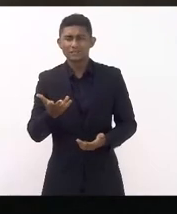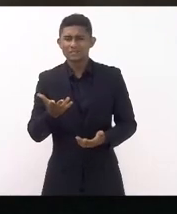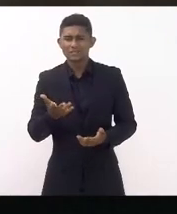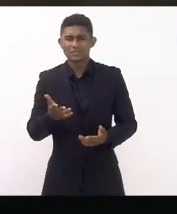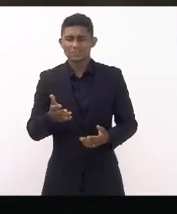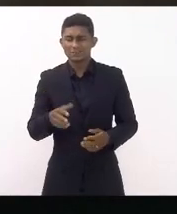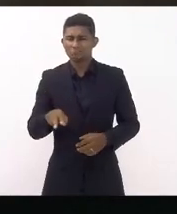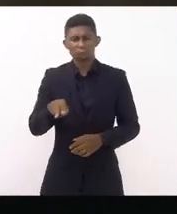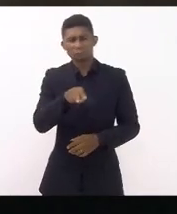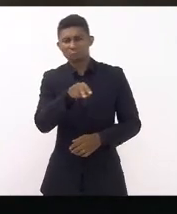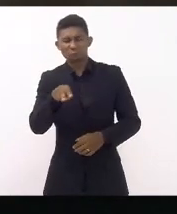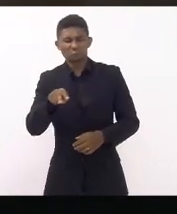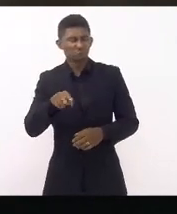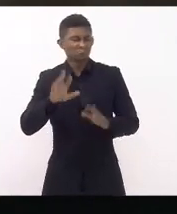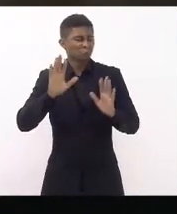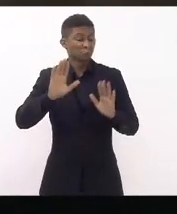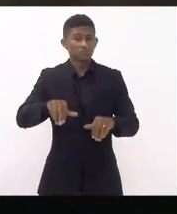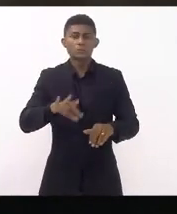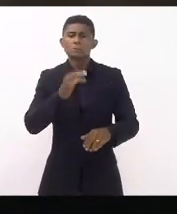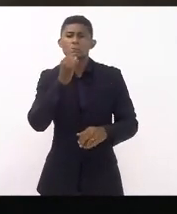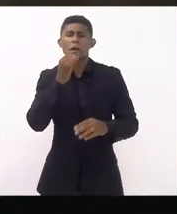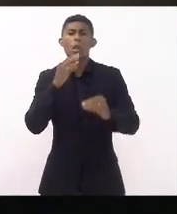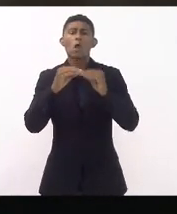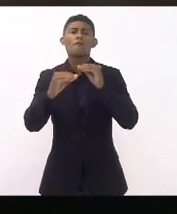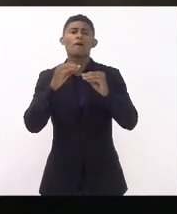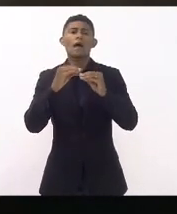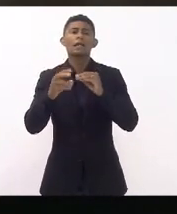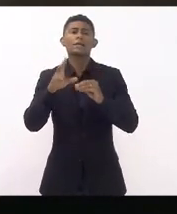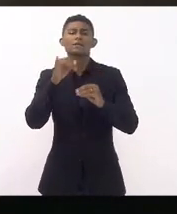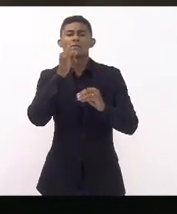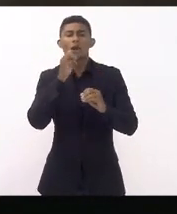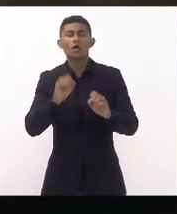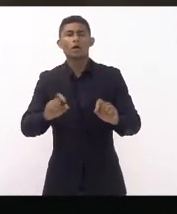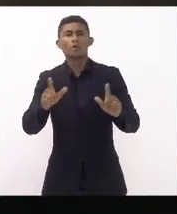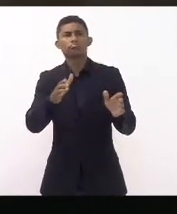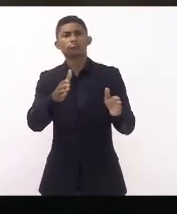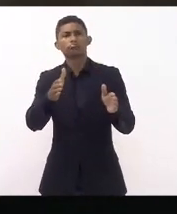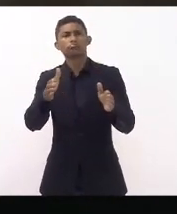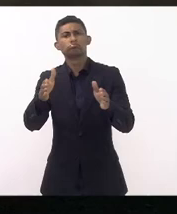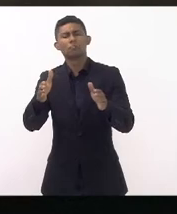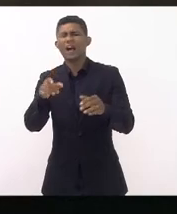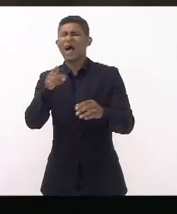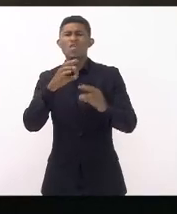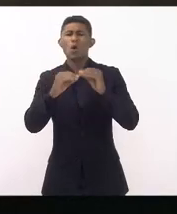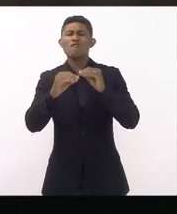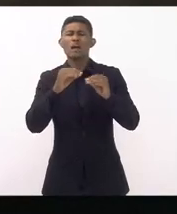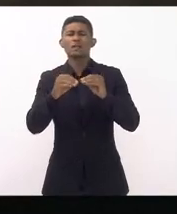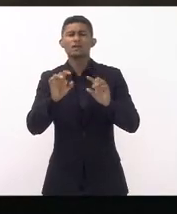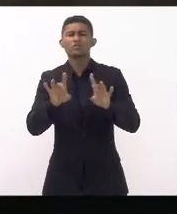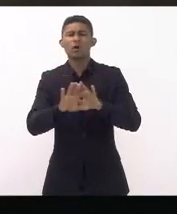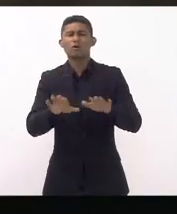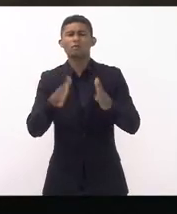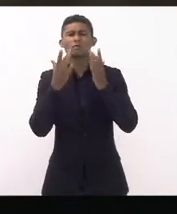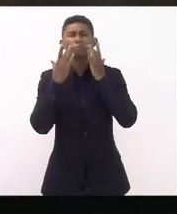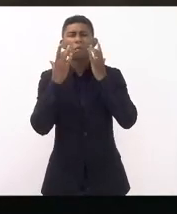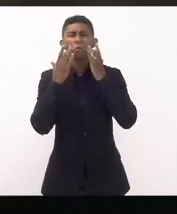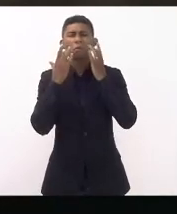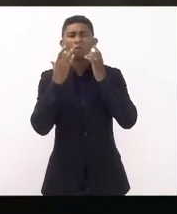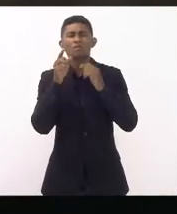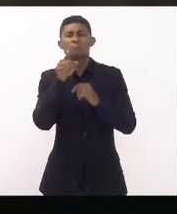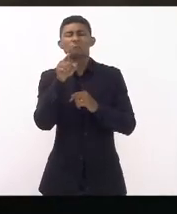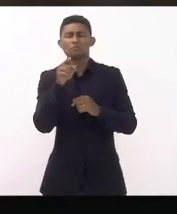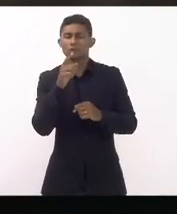Degase numa novela, a gente ia falar, ah, isso só acontece em novela. Você não tem arma para